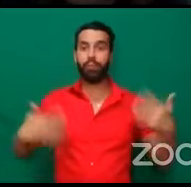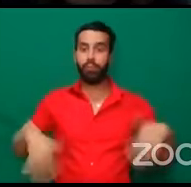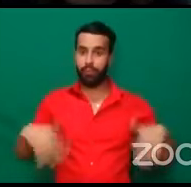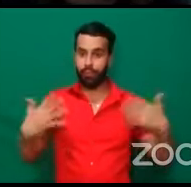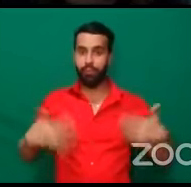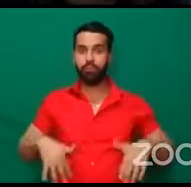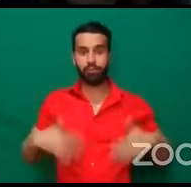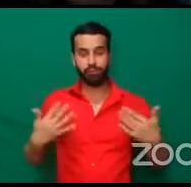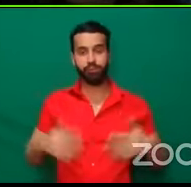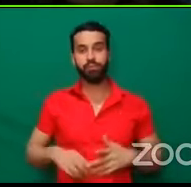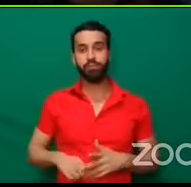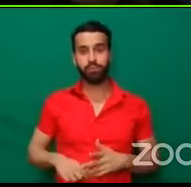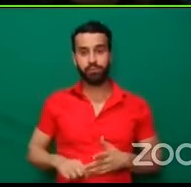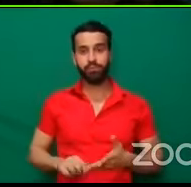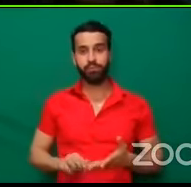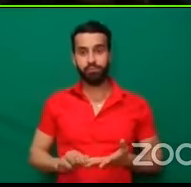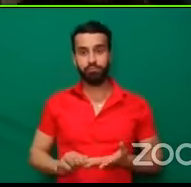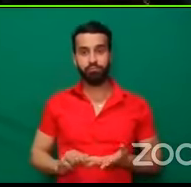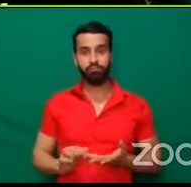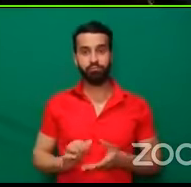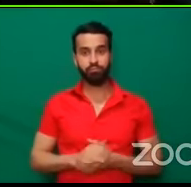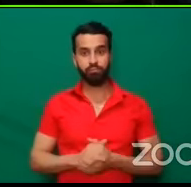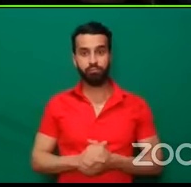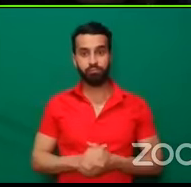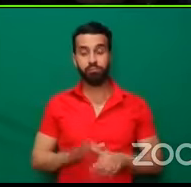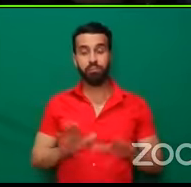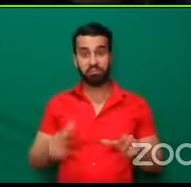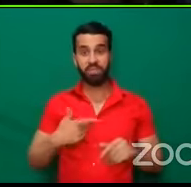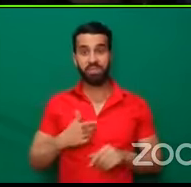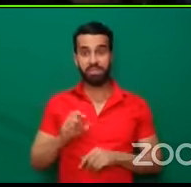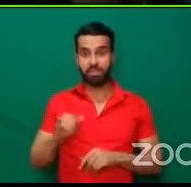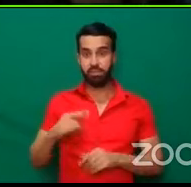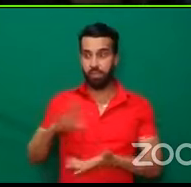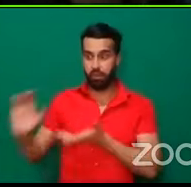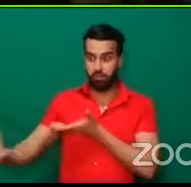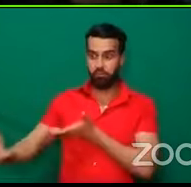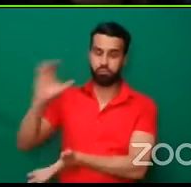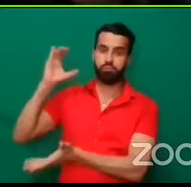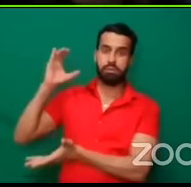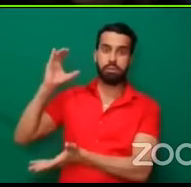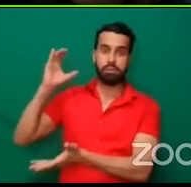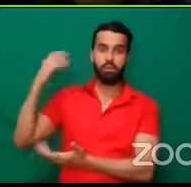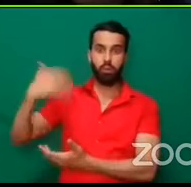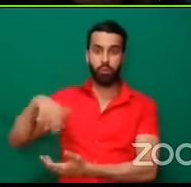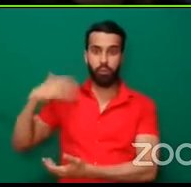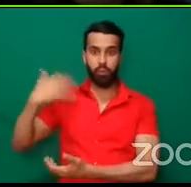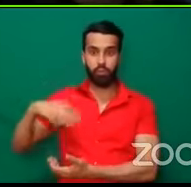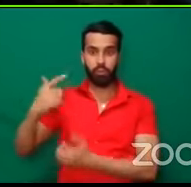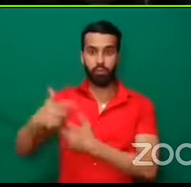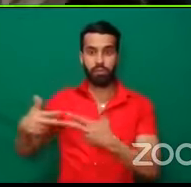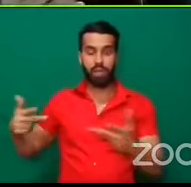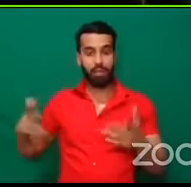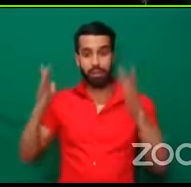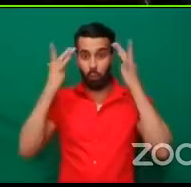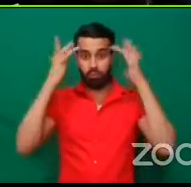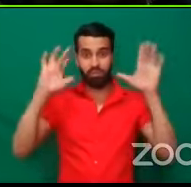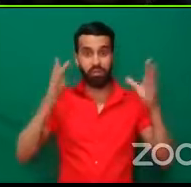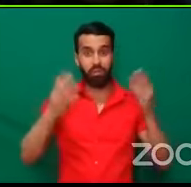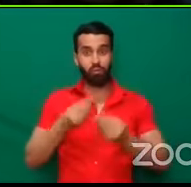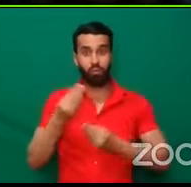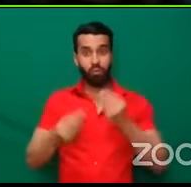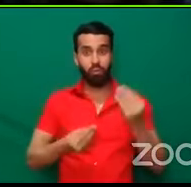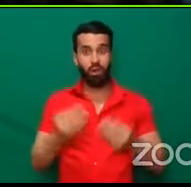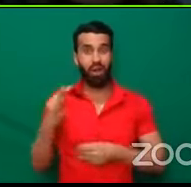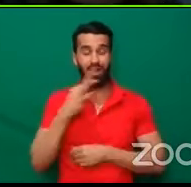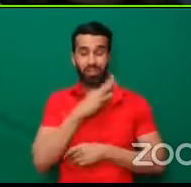mesmo. Mais difícil que se tivesse acertado ele, o estilhaço do foguete, eu não sei se teria terminado